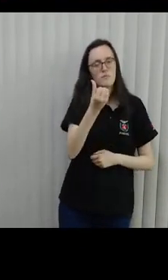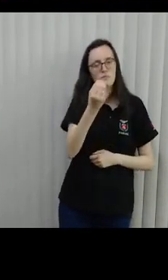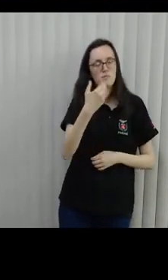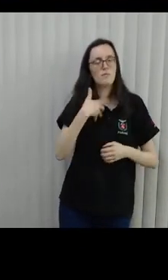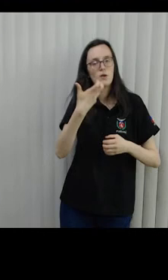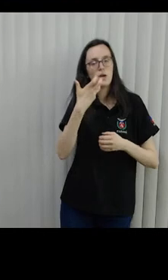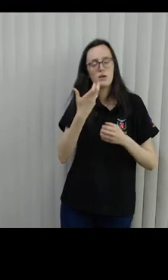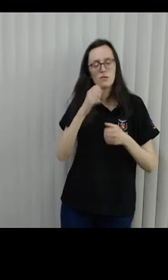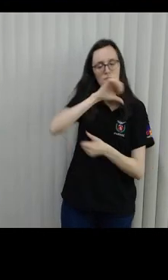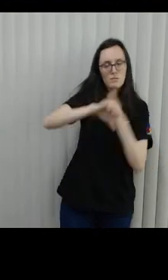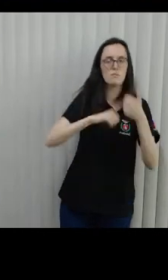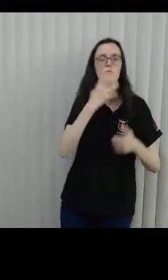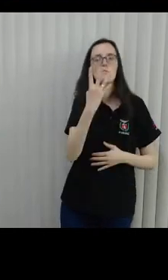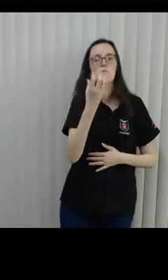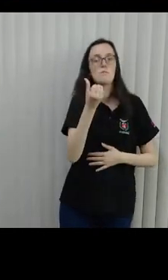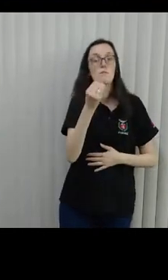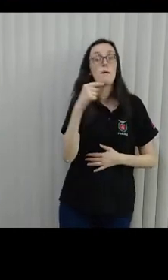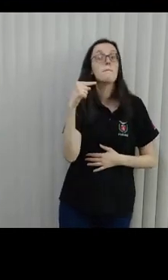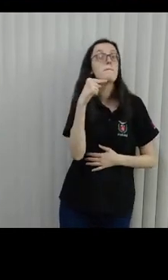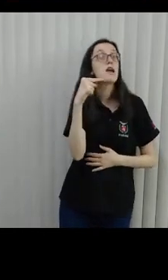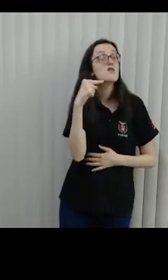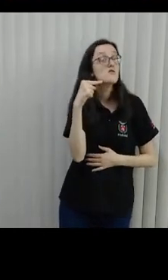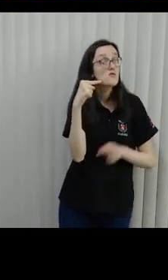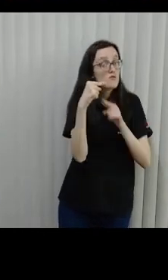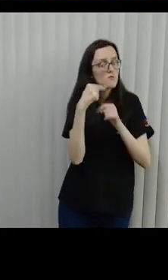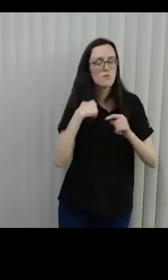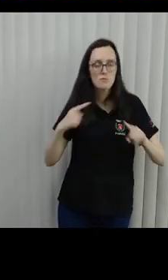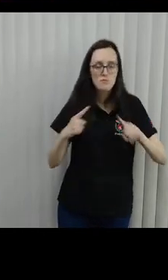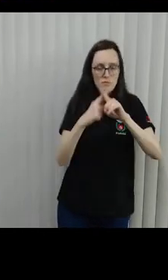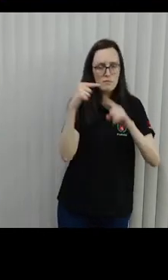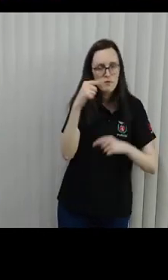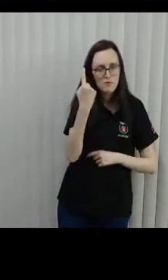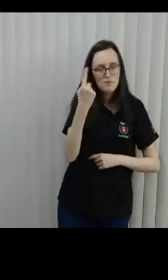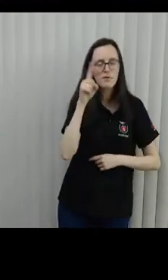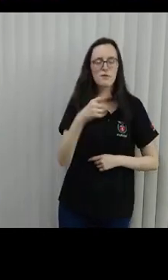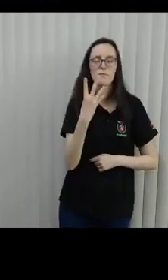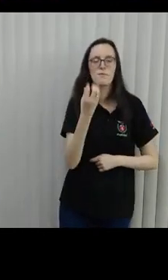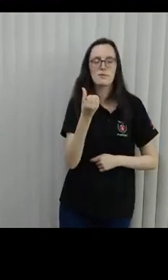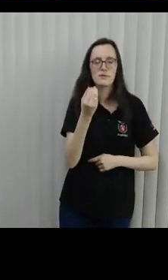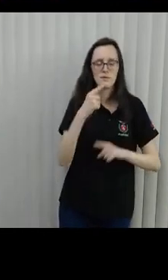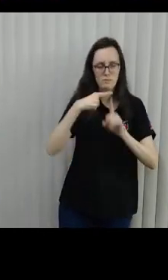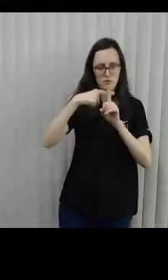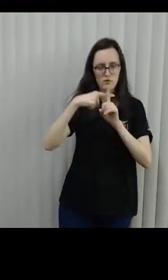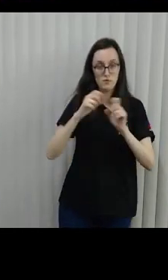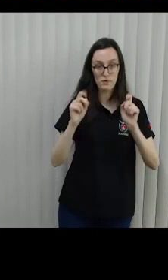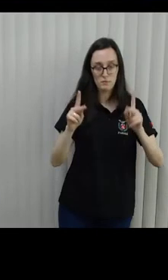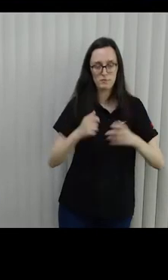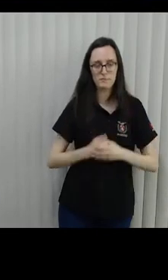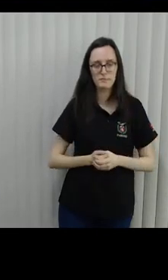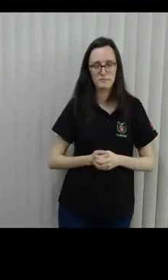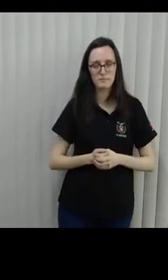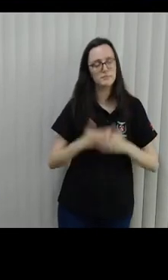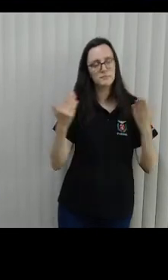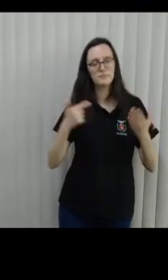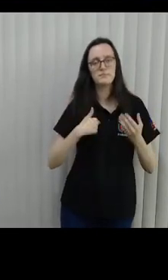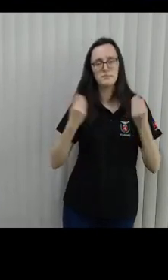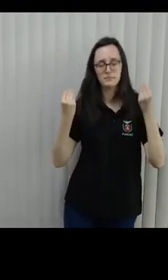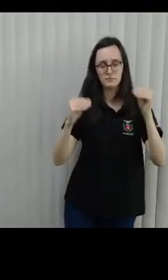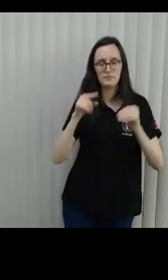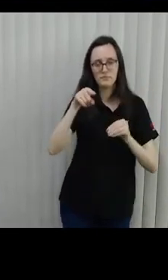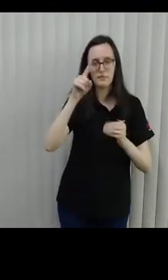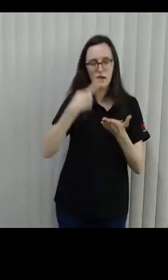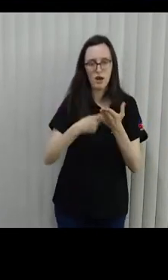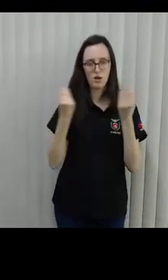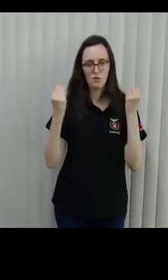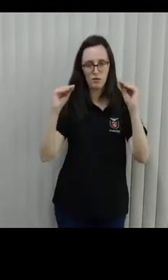voltar ele para 460 negativo, se eu multiplicar por menos 1, vai ficar 460 positivo, tá bom? Então, eu vou colocar esse código